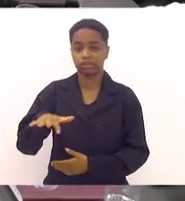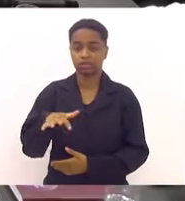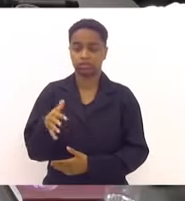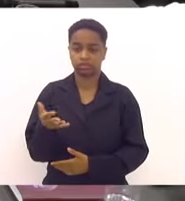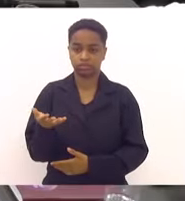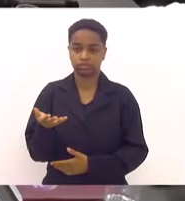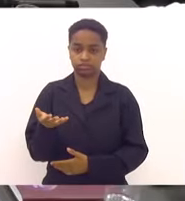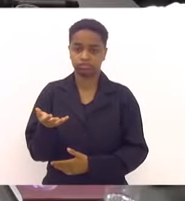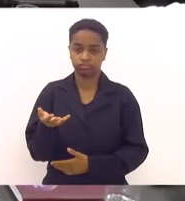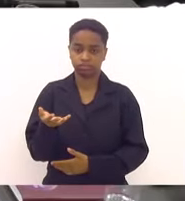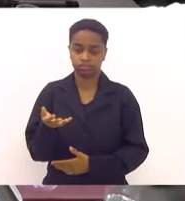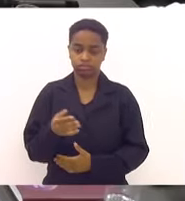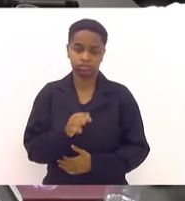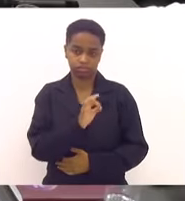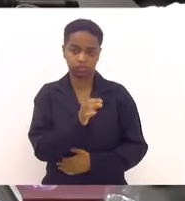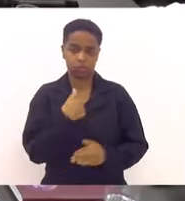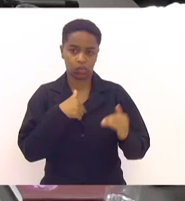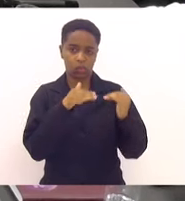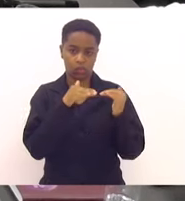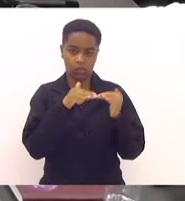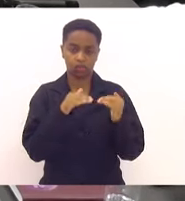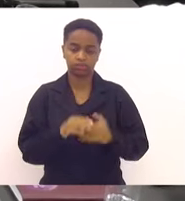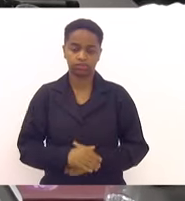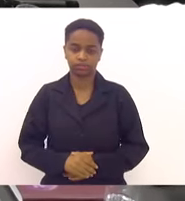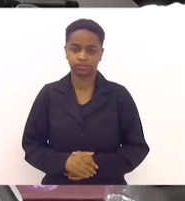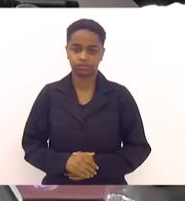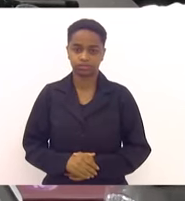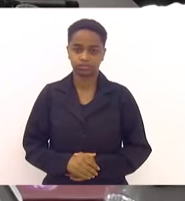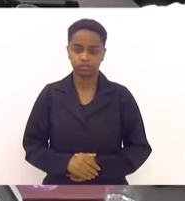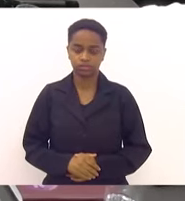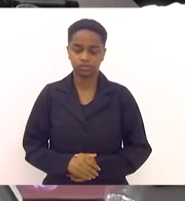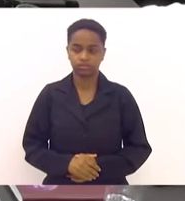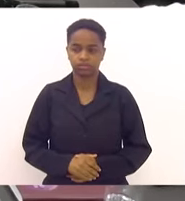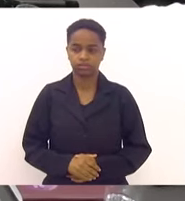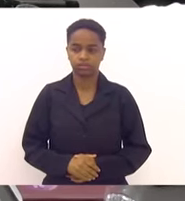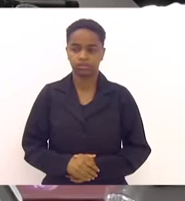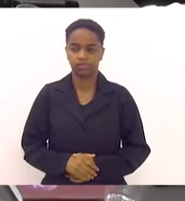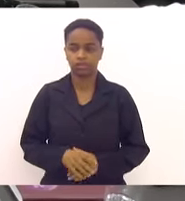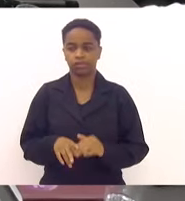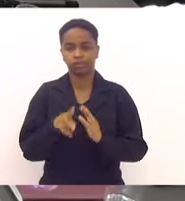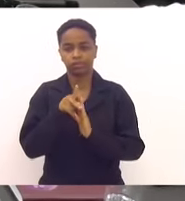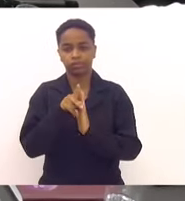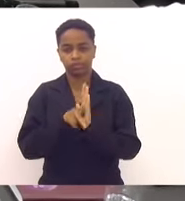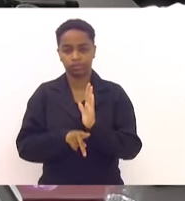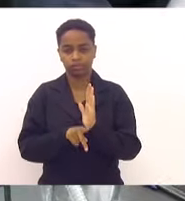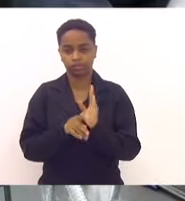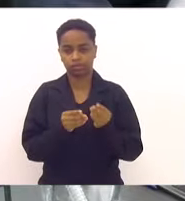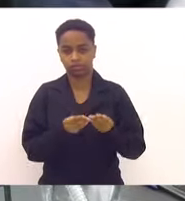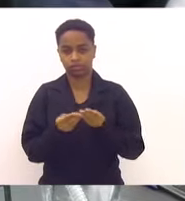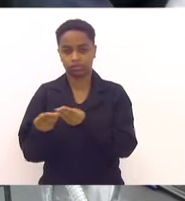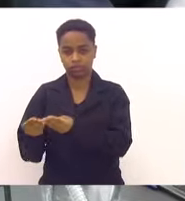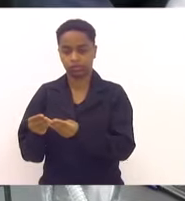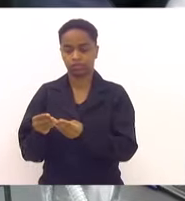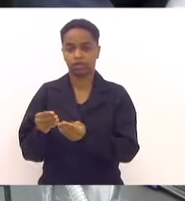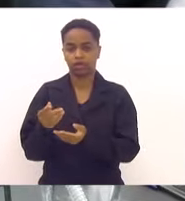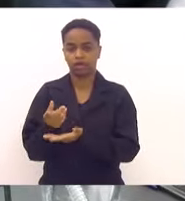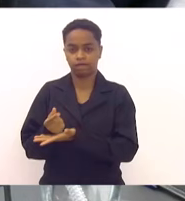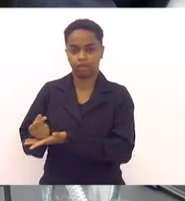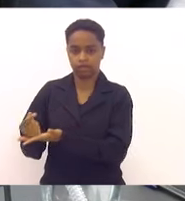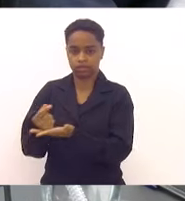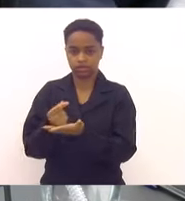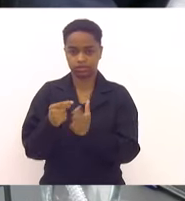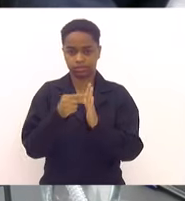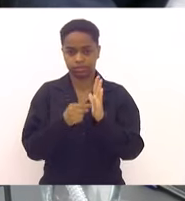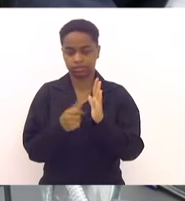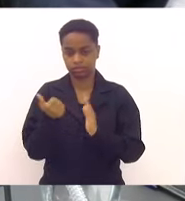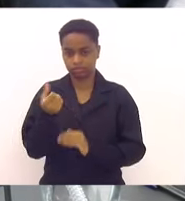Perfeito. Concordo então, com Vossa Excelência. Projeto... baixado em diligência para a Fazenda. 16 da